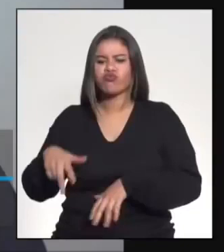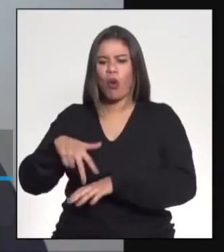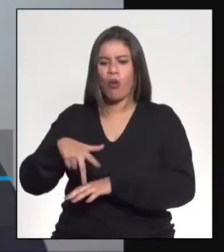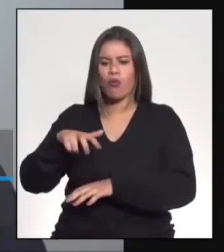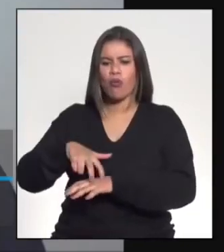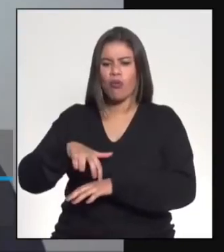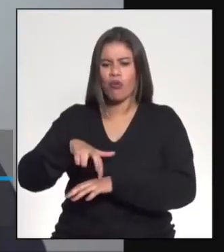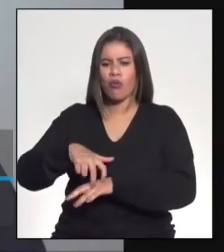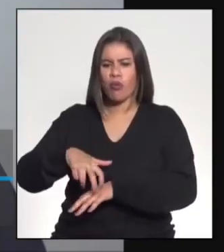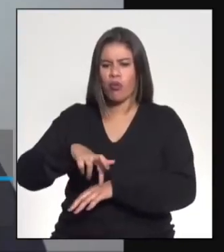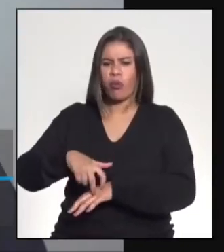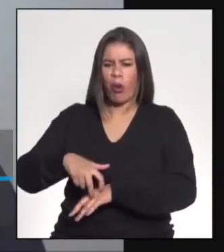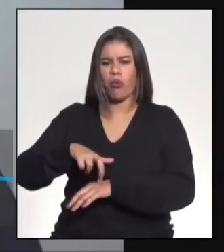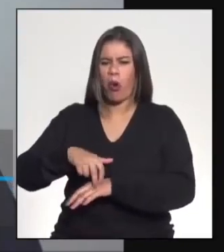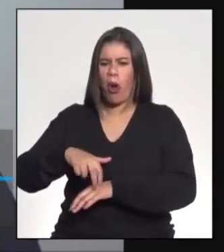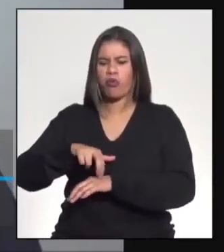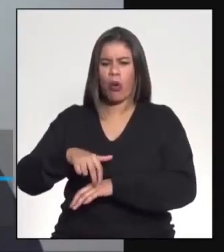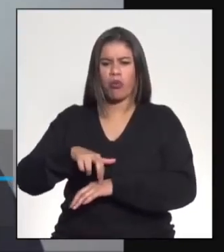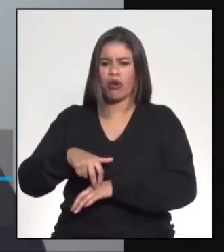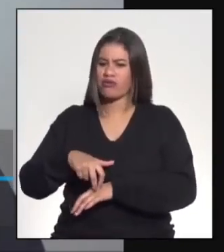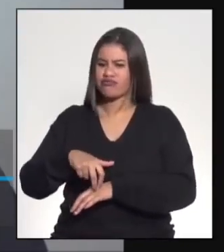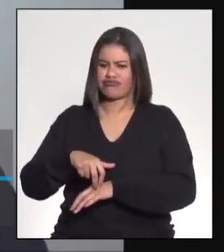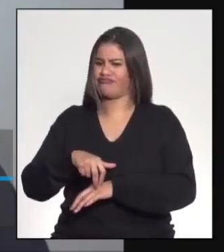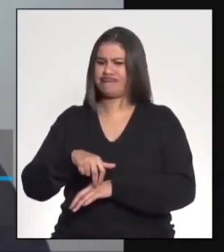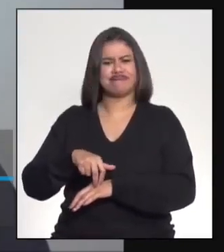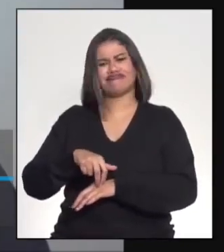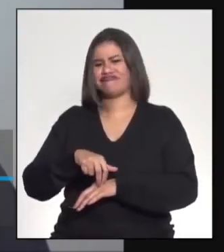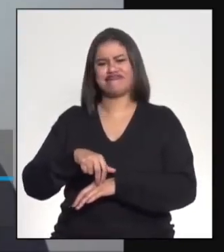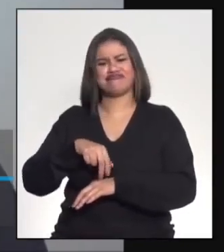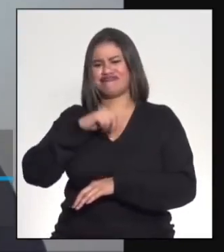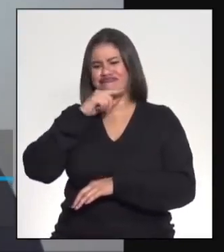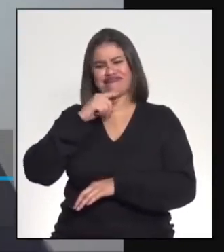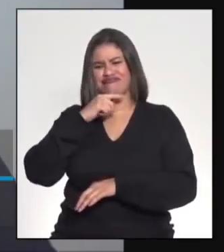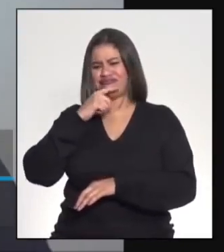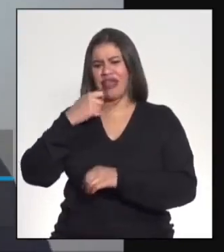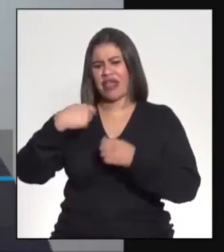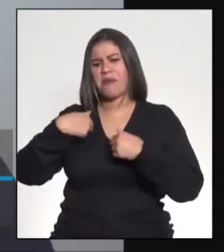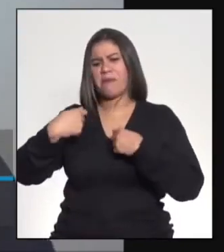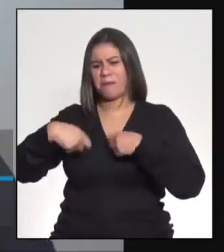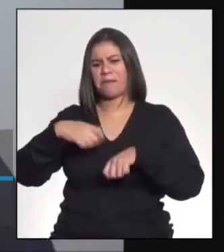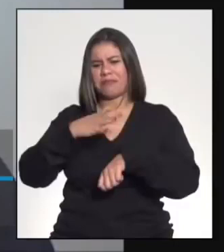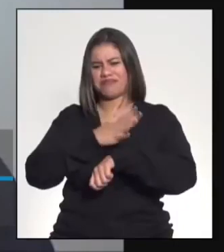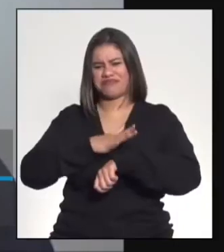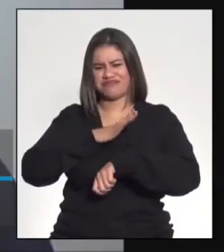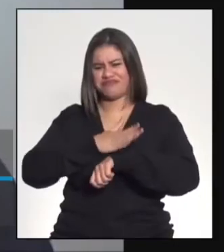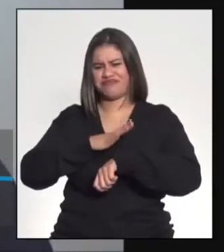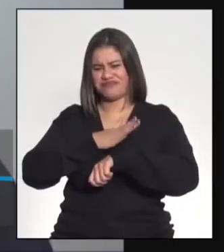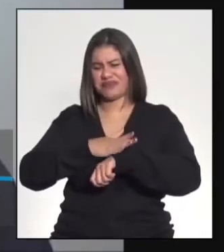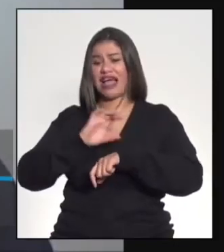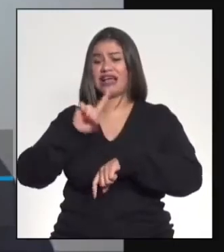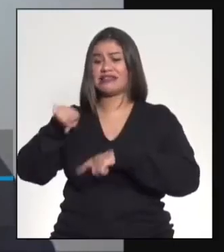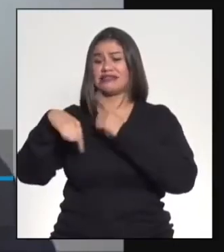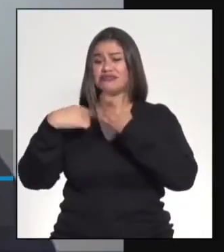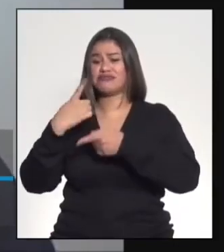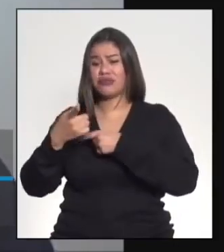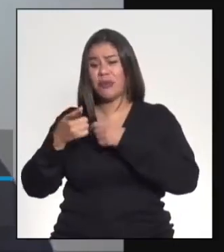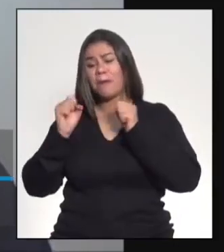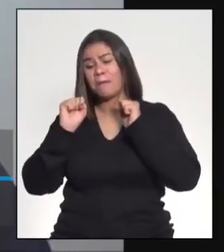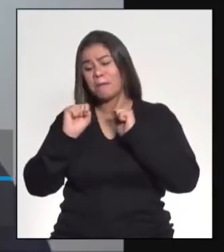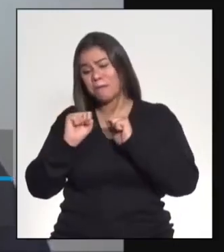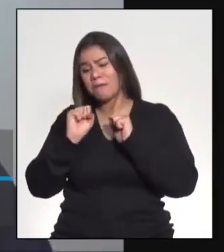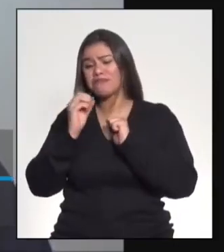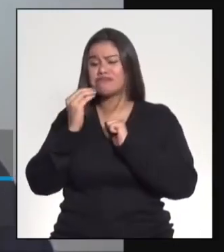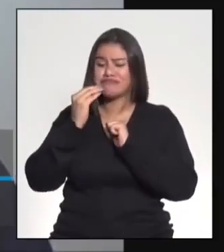ser bem sincero com você que eu acho que eu tenho que treinar um pouquinho mais. Talvez numa próxima aula eu até tente fazer para